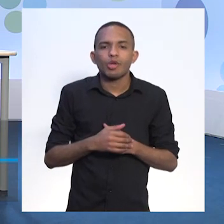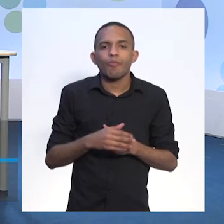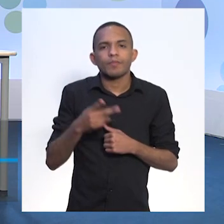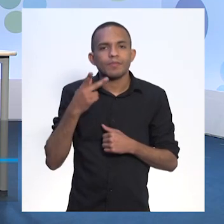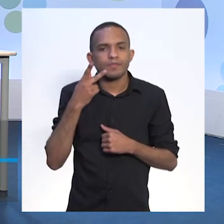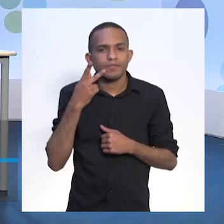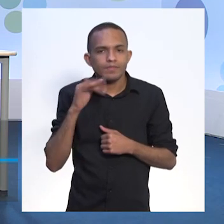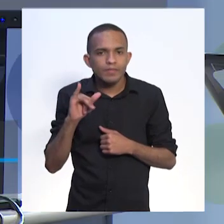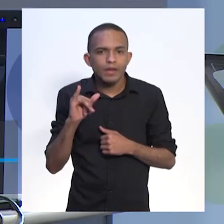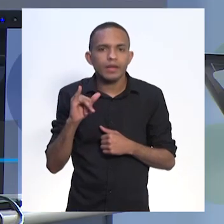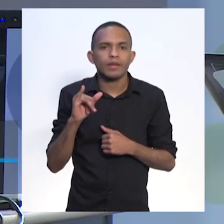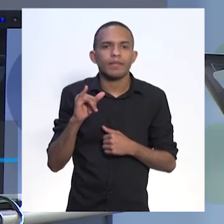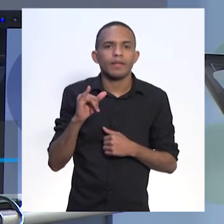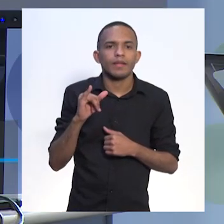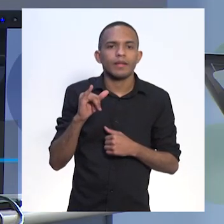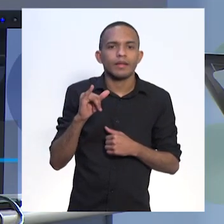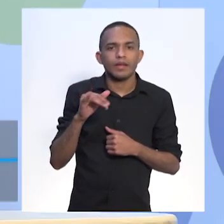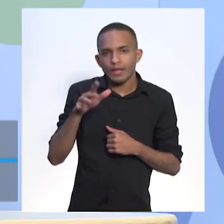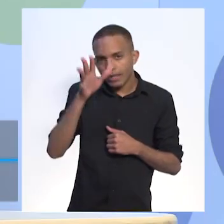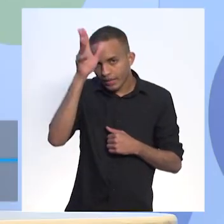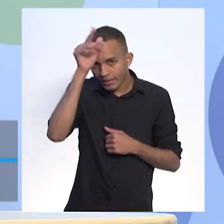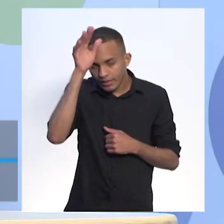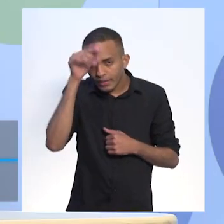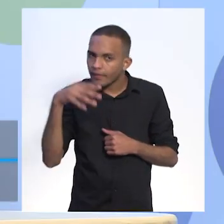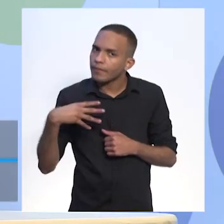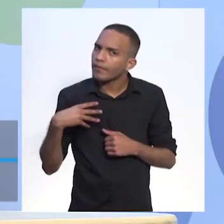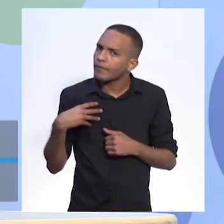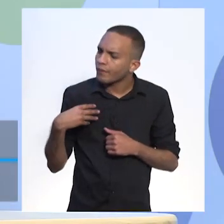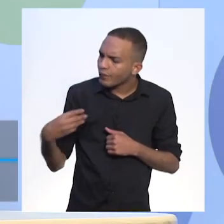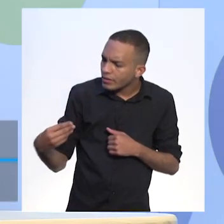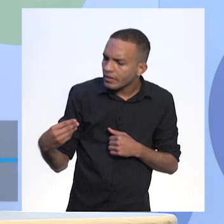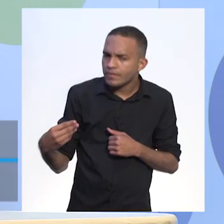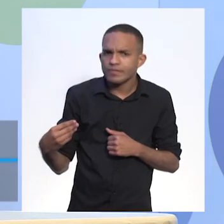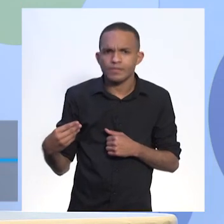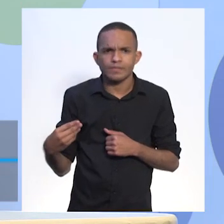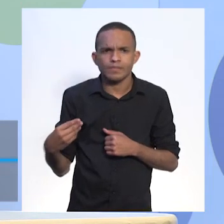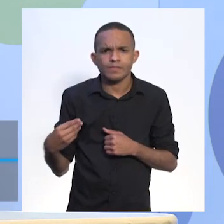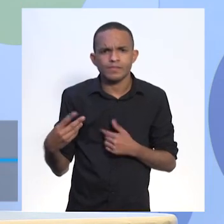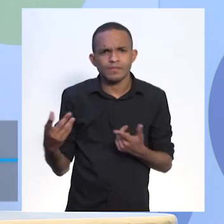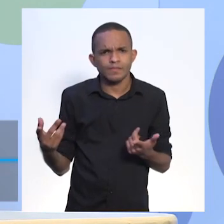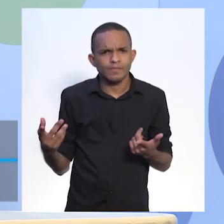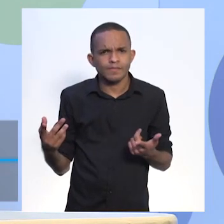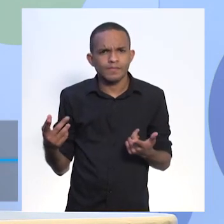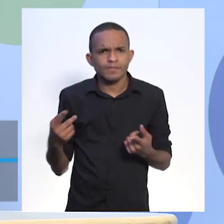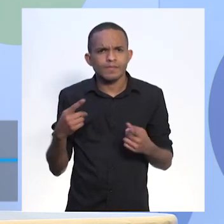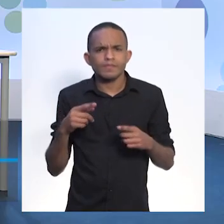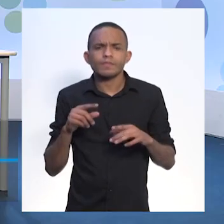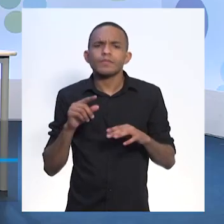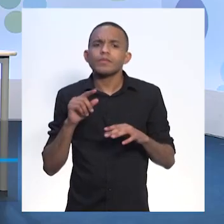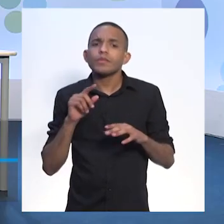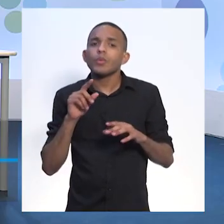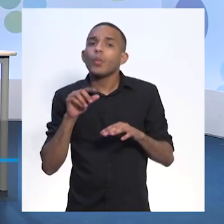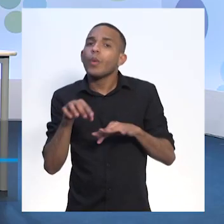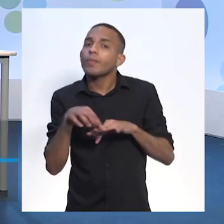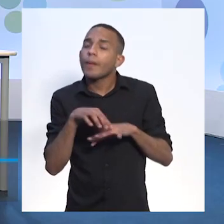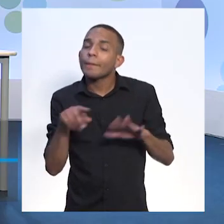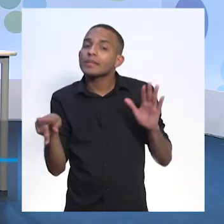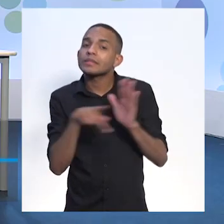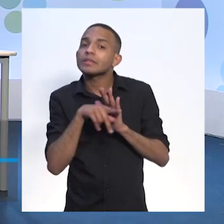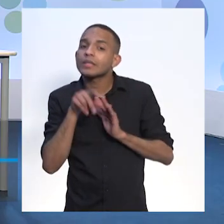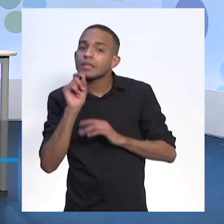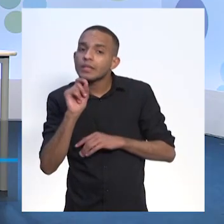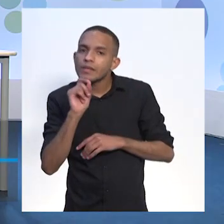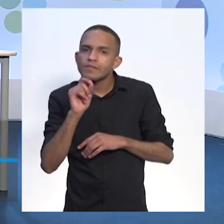pai, galinha e filha. Aconteceu com o pai, com a galinha, com a filha, mas É. quem que Aí, sumiu o anel de O quem, se a Rafael gente for colocou pensar? com